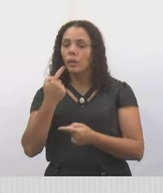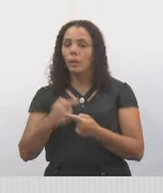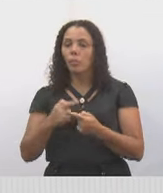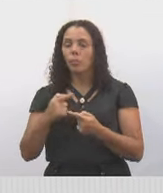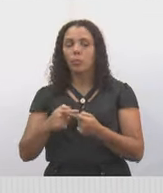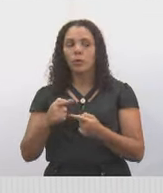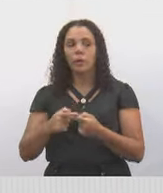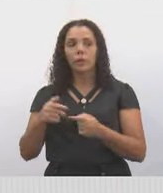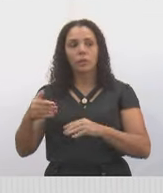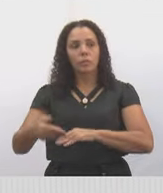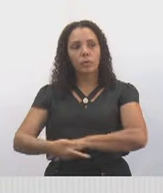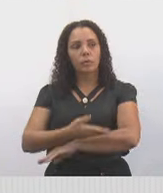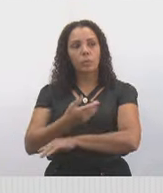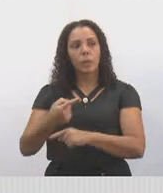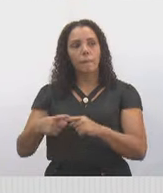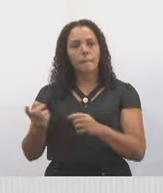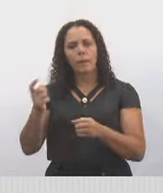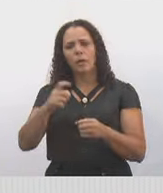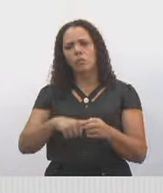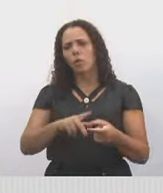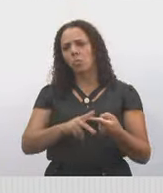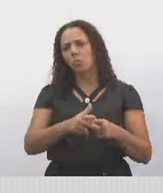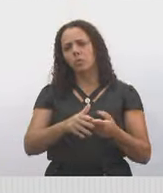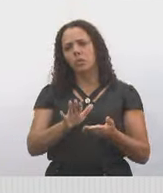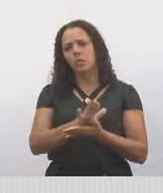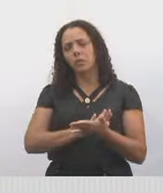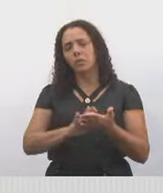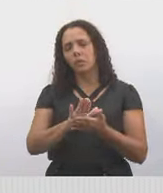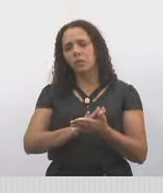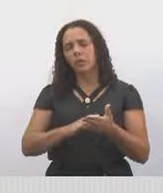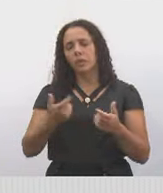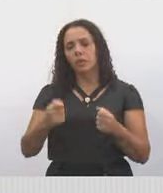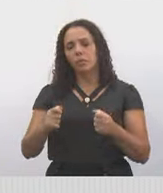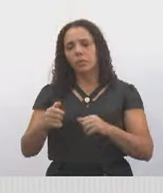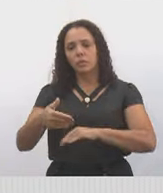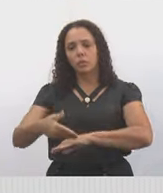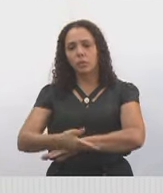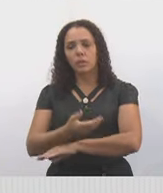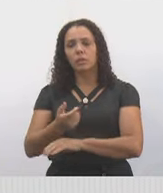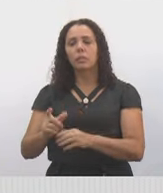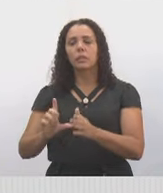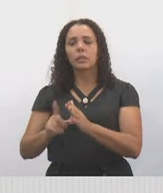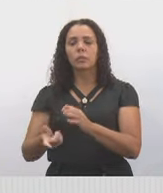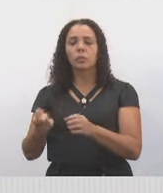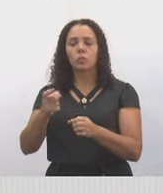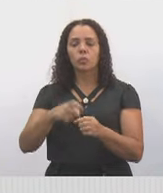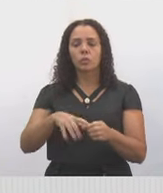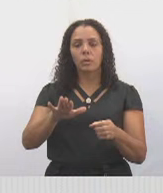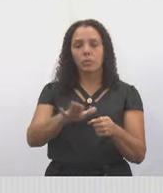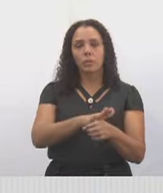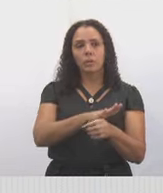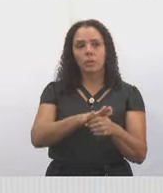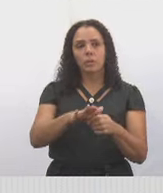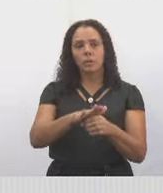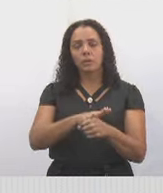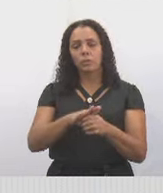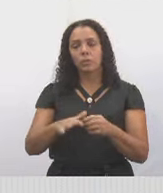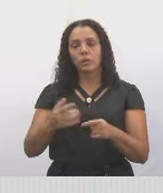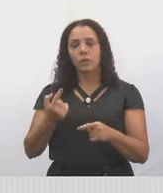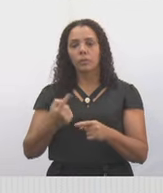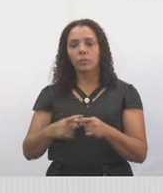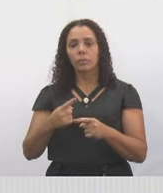buraco mas não volta para arrumar tem que fazer o buraco e voltar para arrumar senão o Tatão